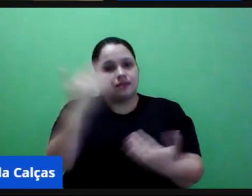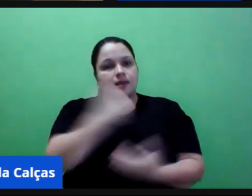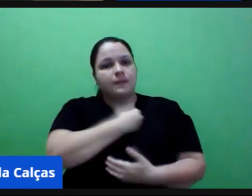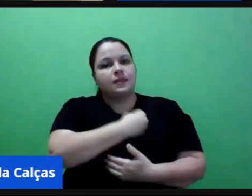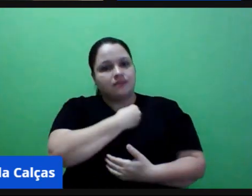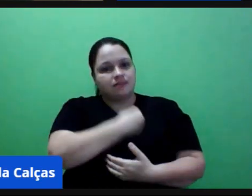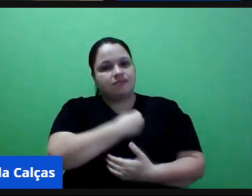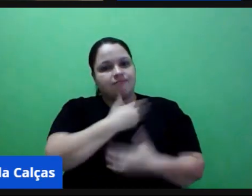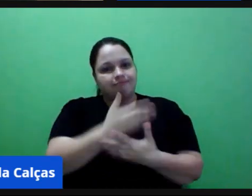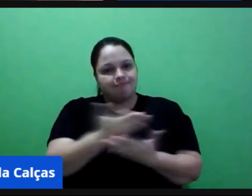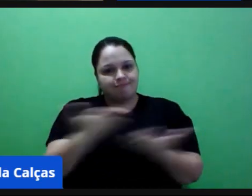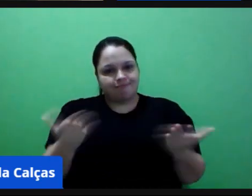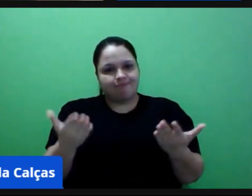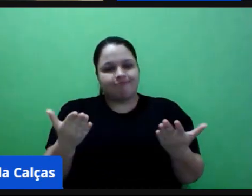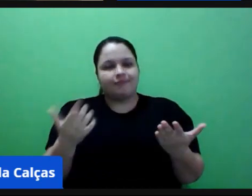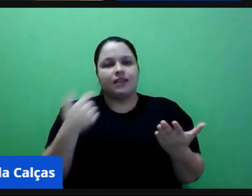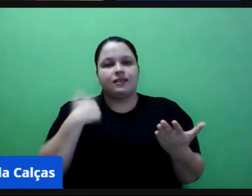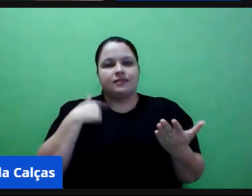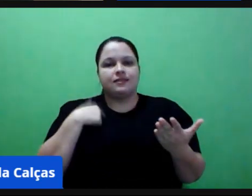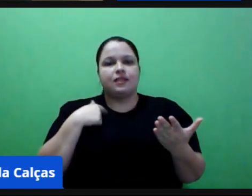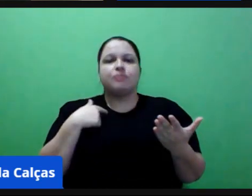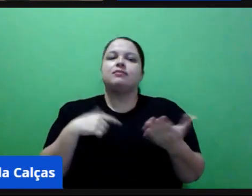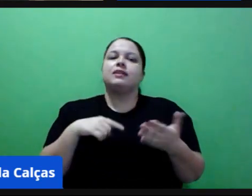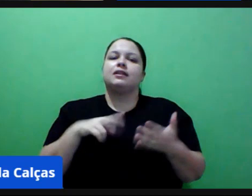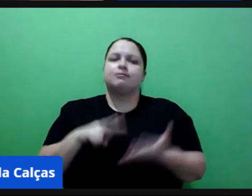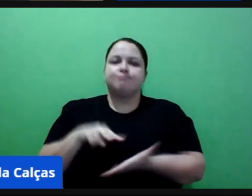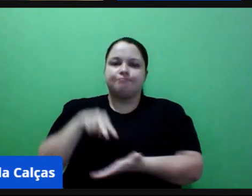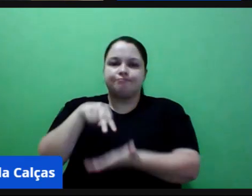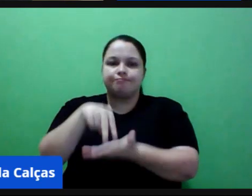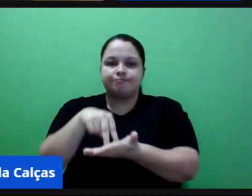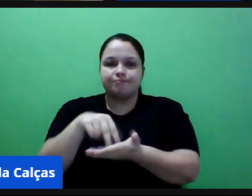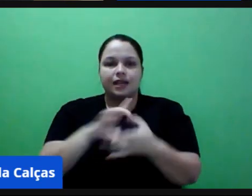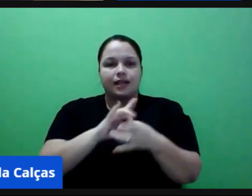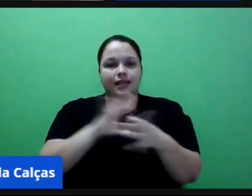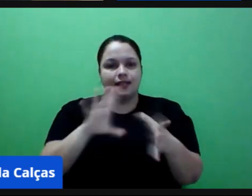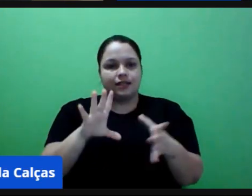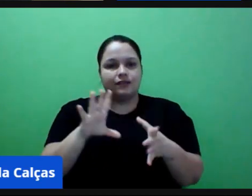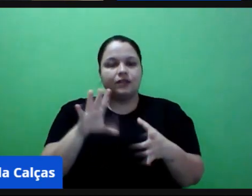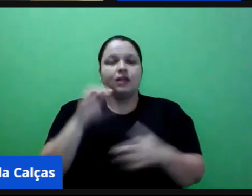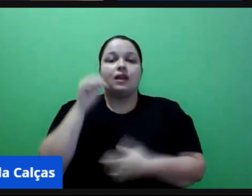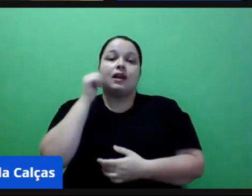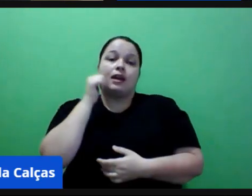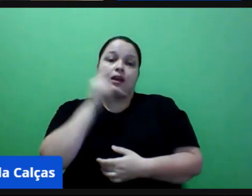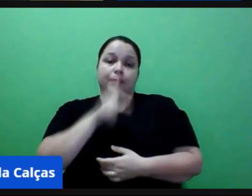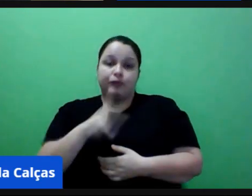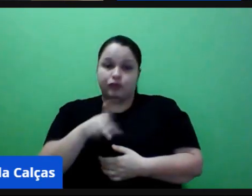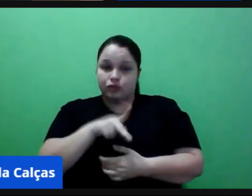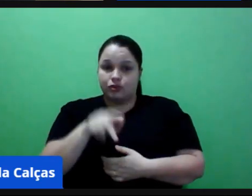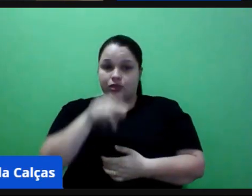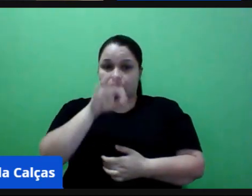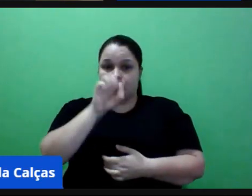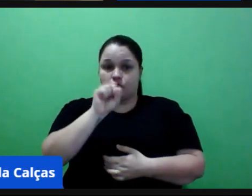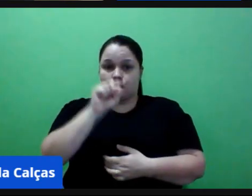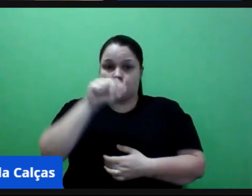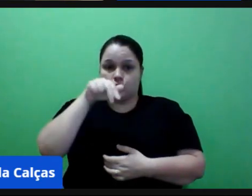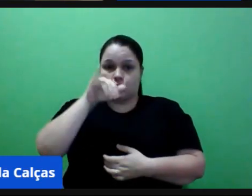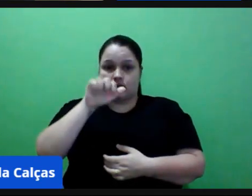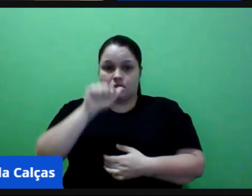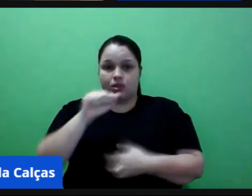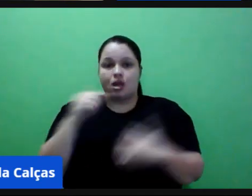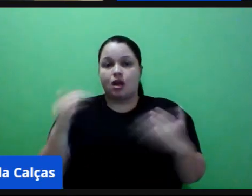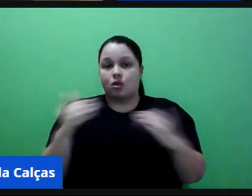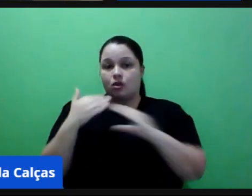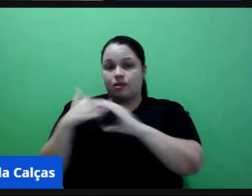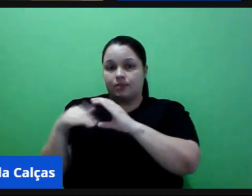aqui. Estamos à disposição para qualquer dúvida. A Sônia, neste momento, no chat, mas também vocês podem estar entrando